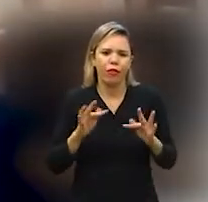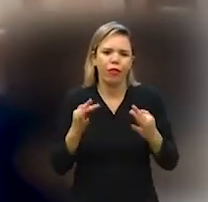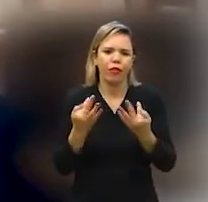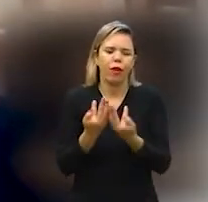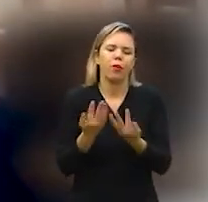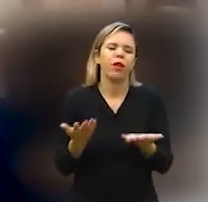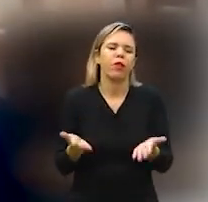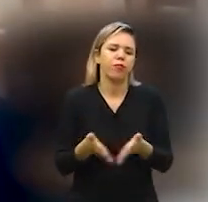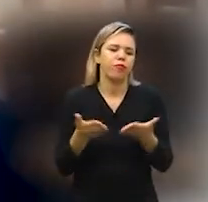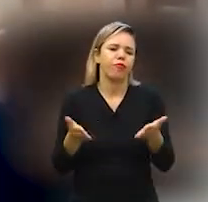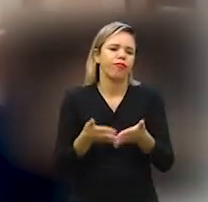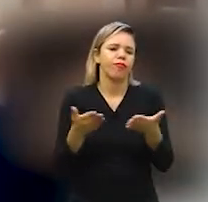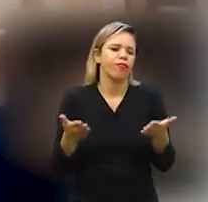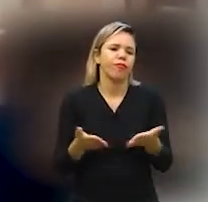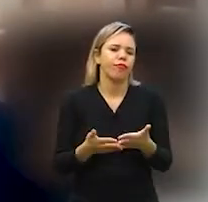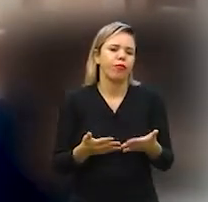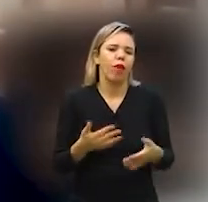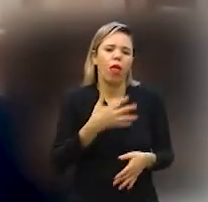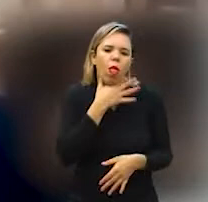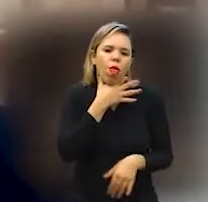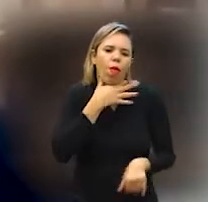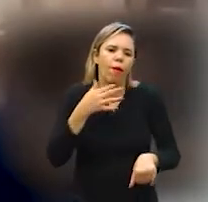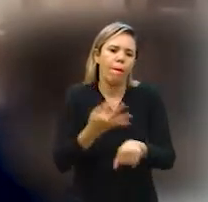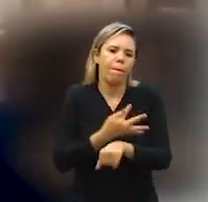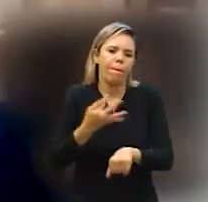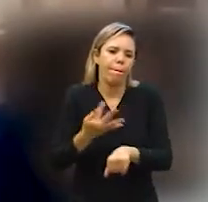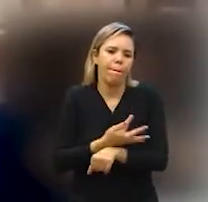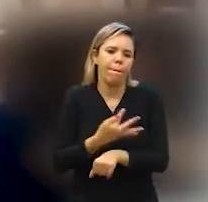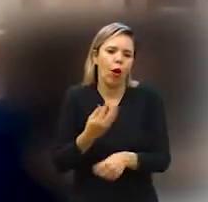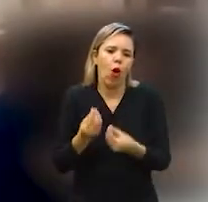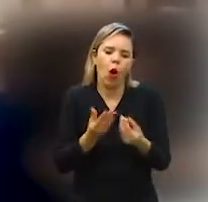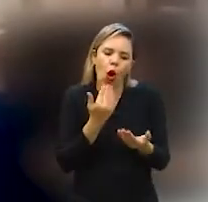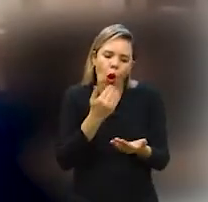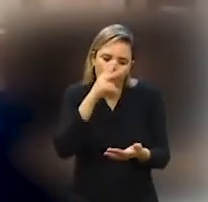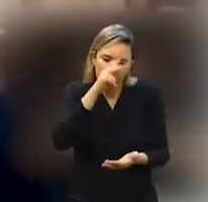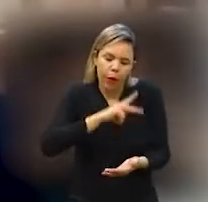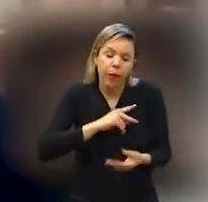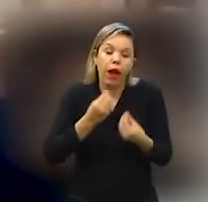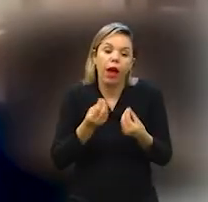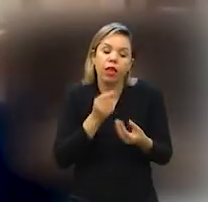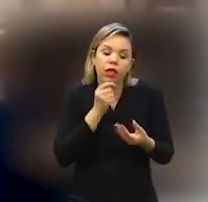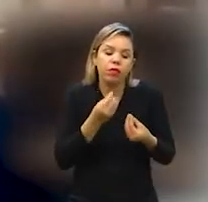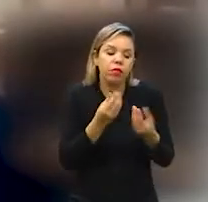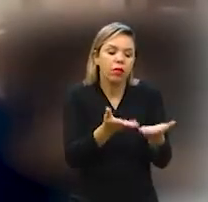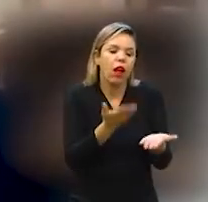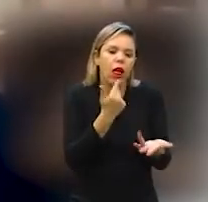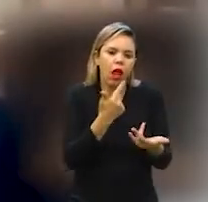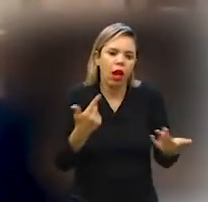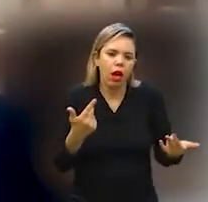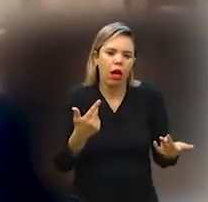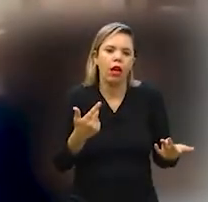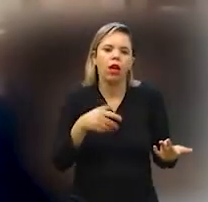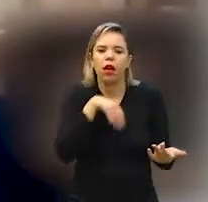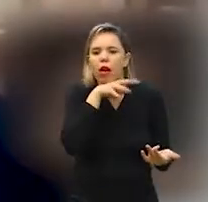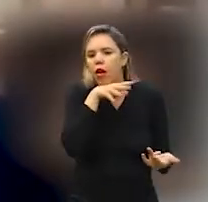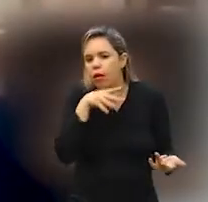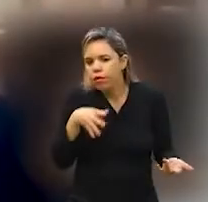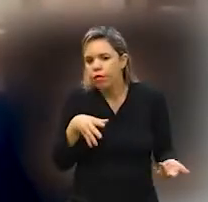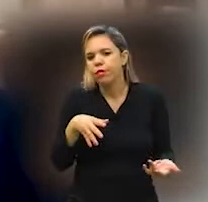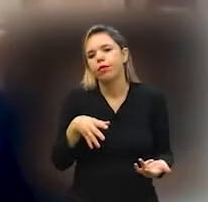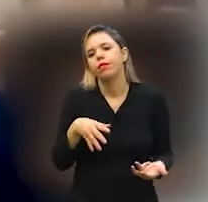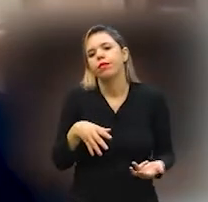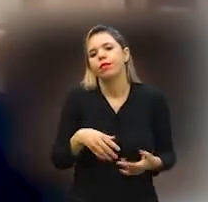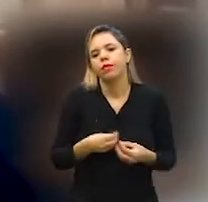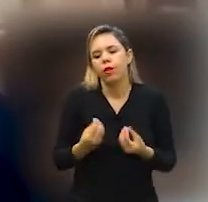temos famílias em situação de vulnerabilidade modifica uldade de se alimentar que irá alimentar os seus